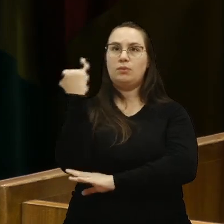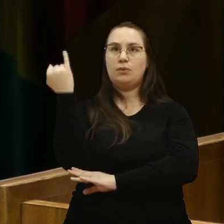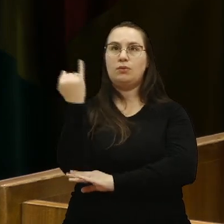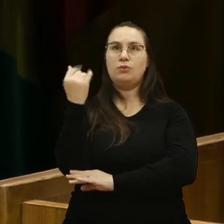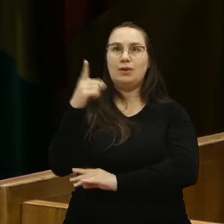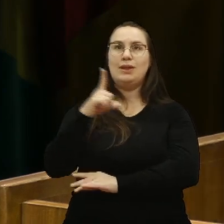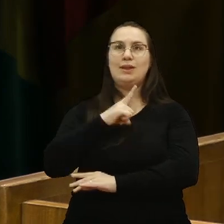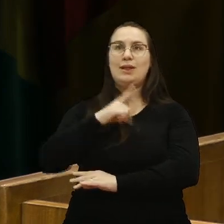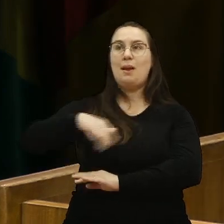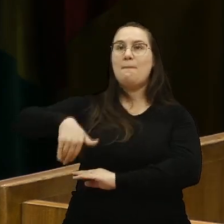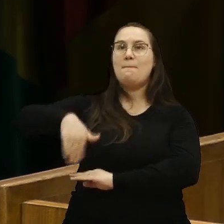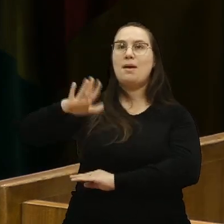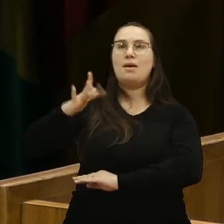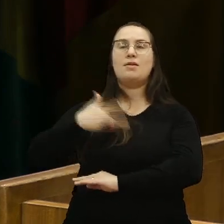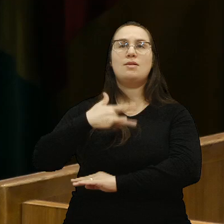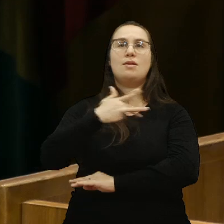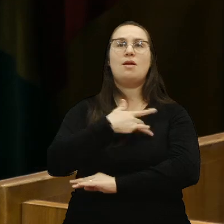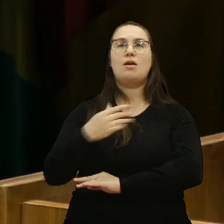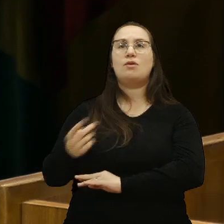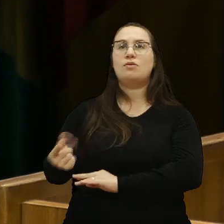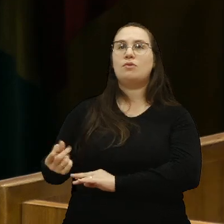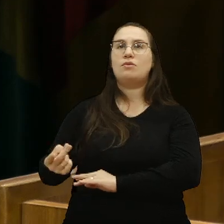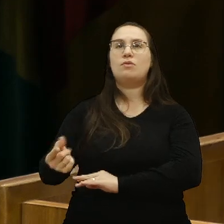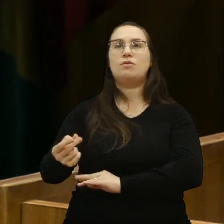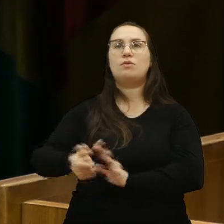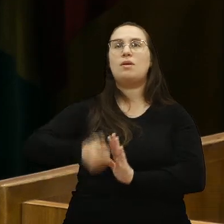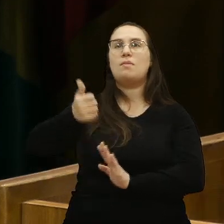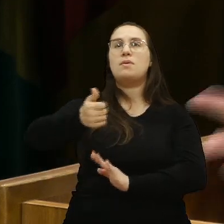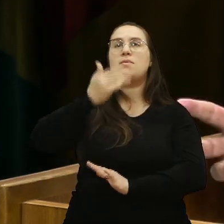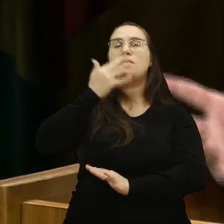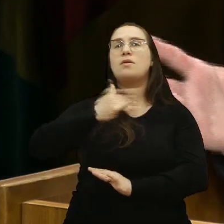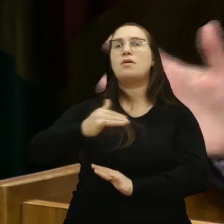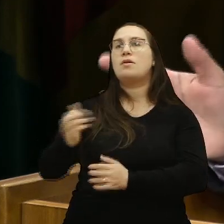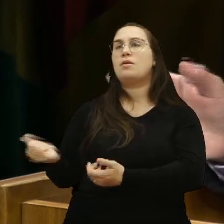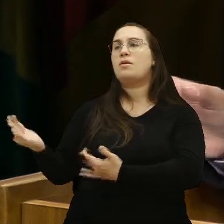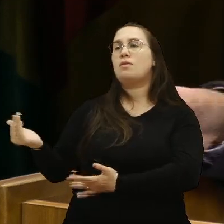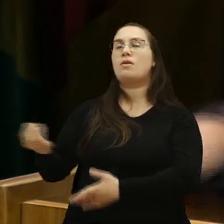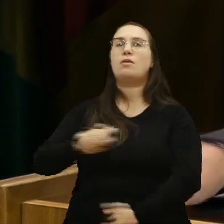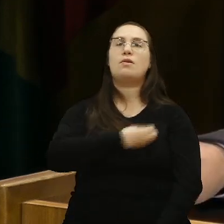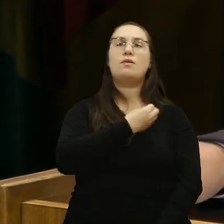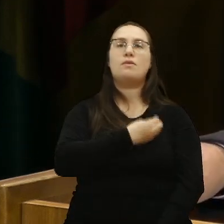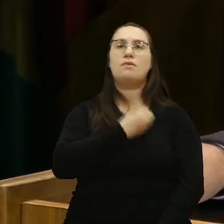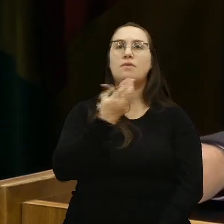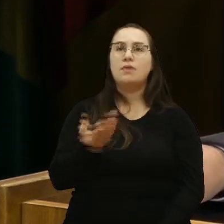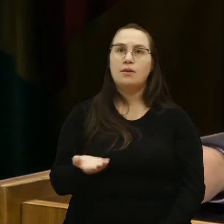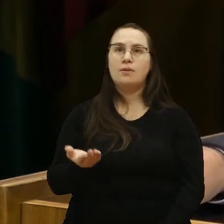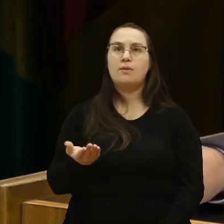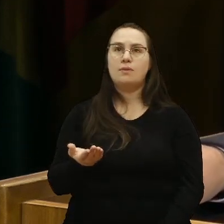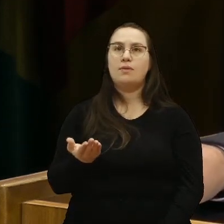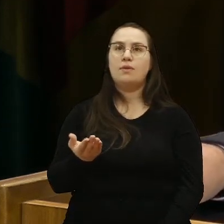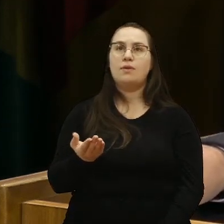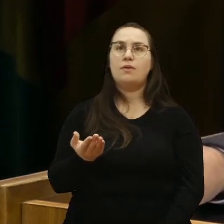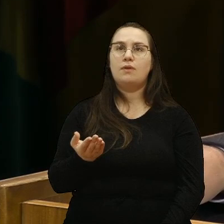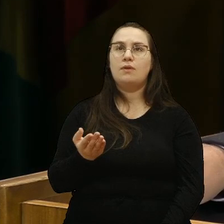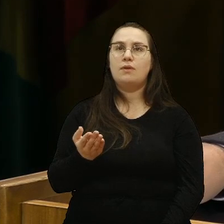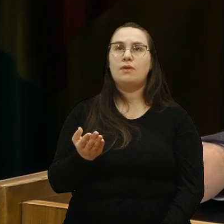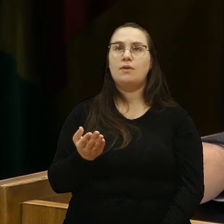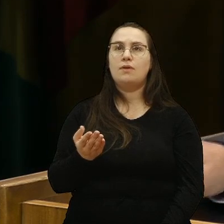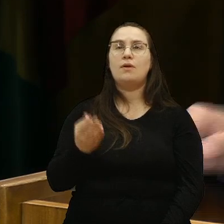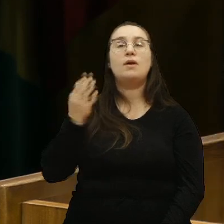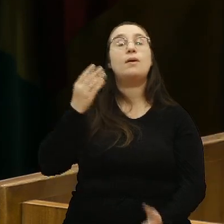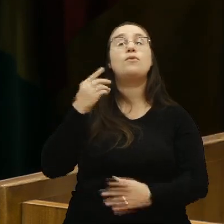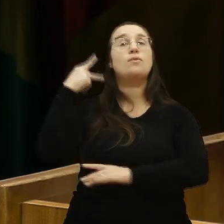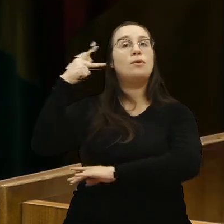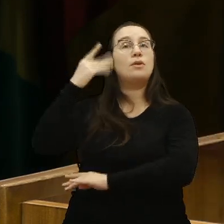mais saúde ao longo da primeira infância, da adolescência e da vida dessas crianças? Ou seja, vereadora Daiane